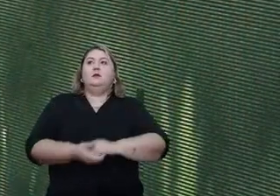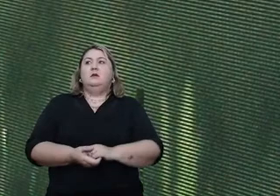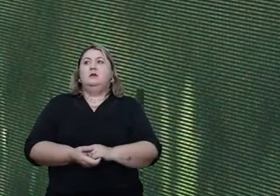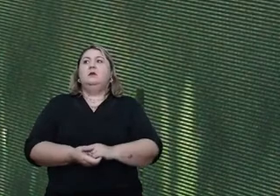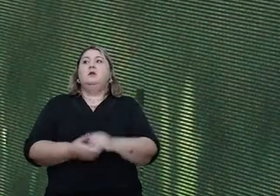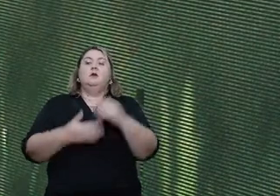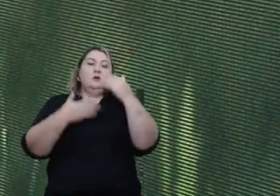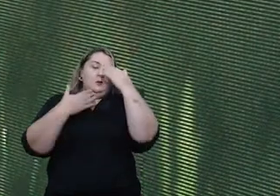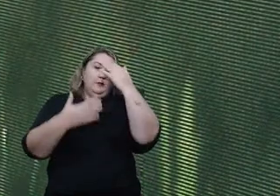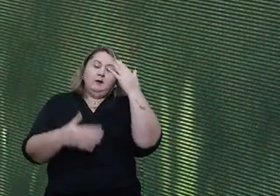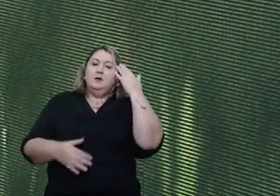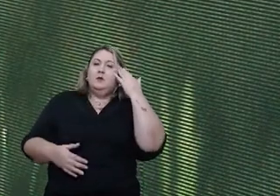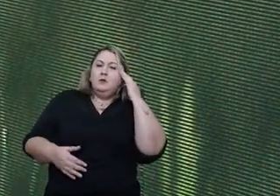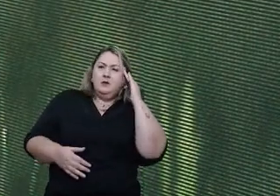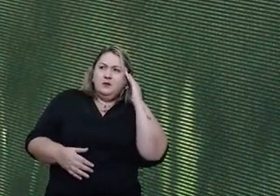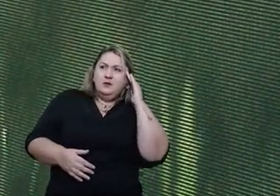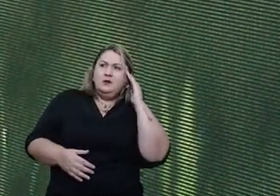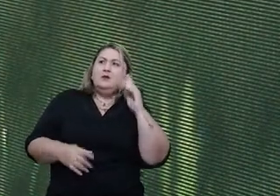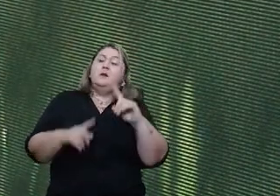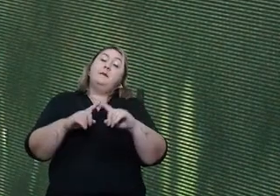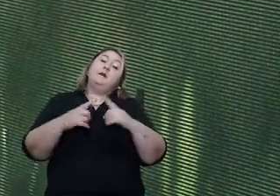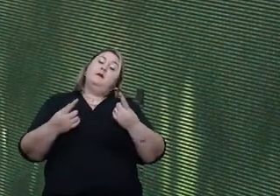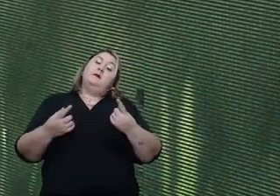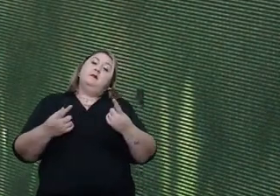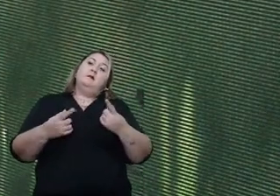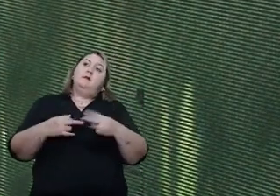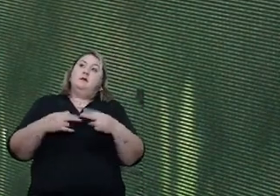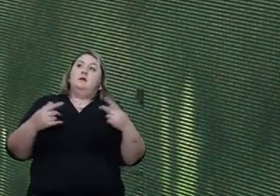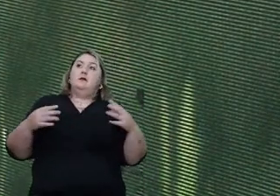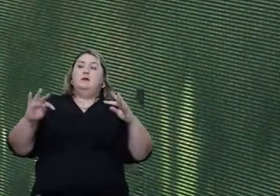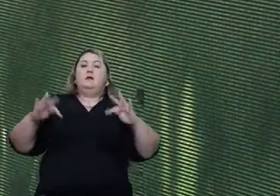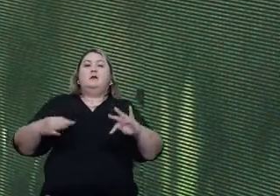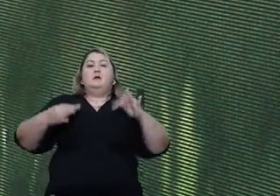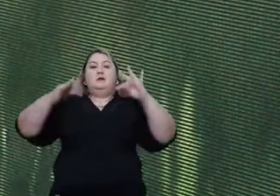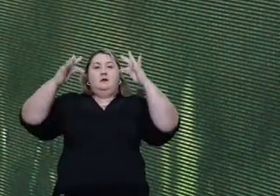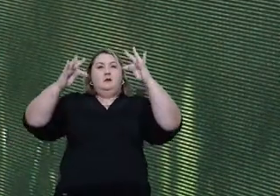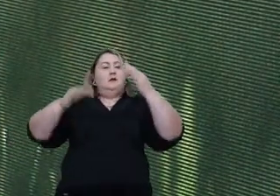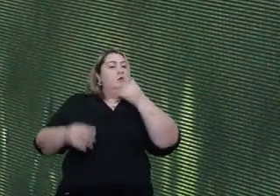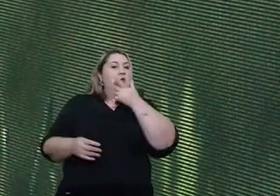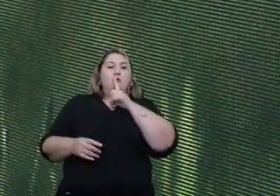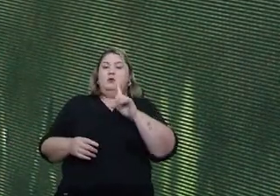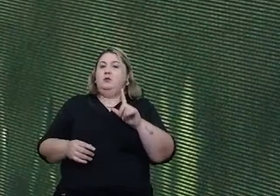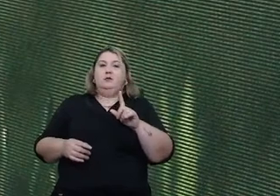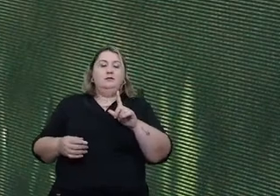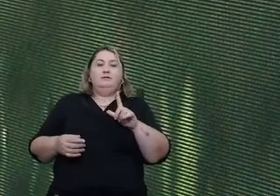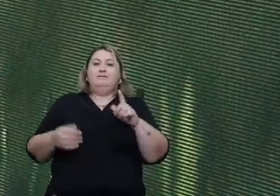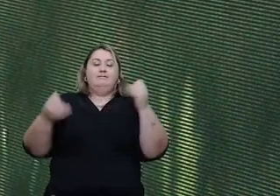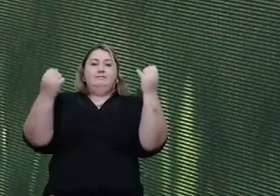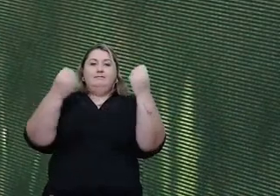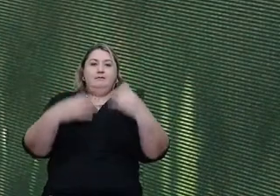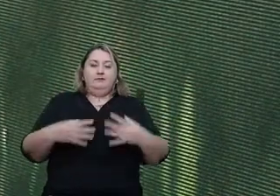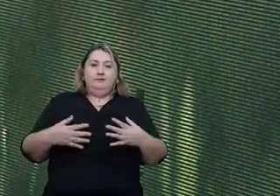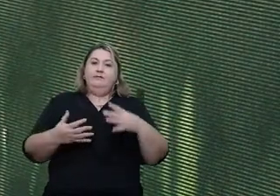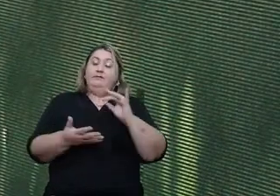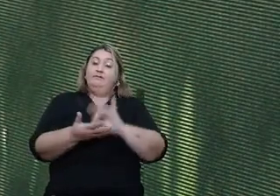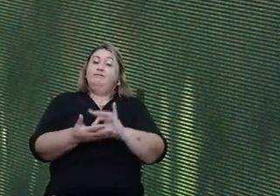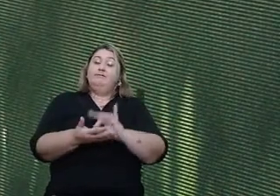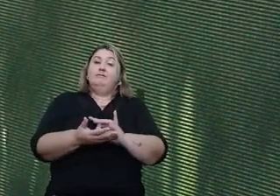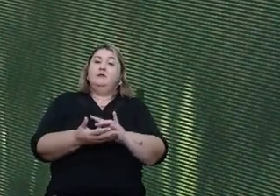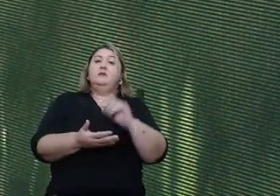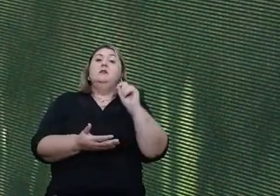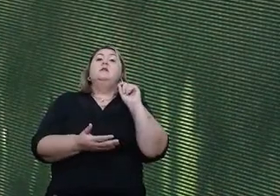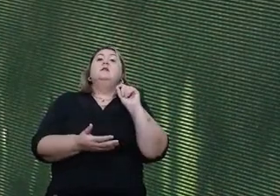muito obrigado pela compreensão. Infelizmente, tem coisas da tecnologia que nós não conseguimos explicar. Essa é a verdade.